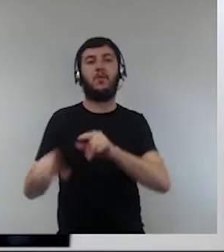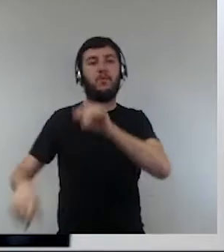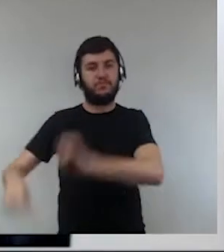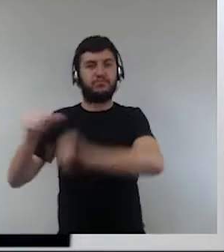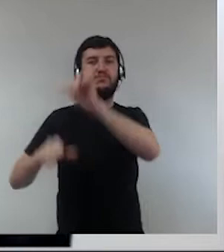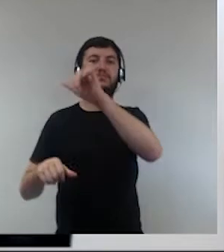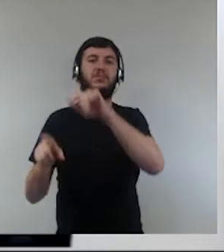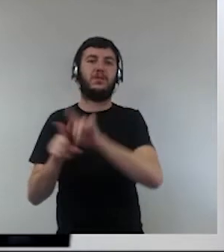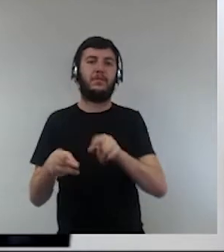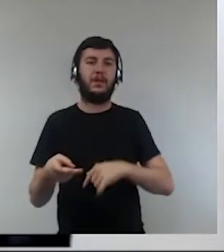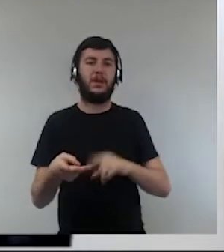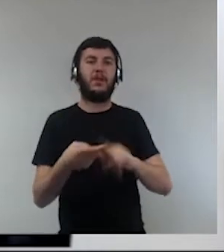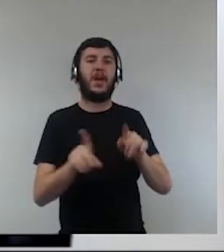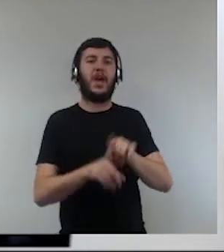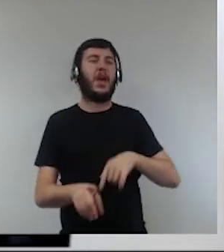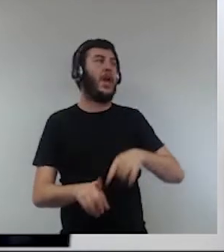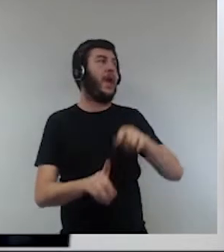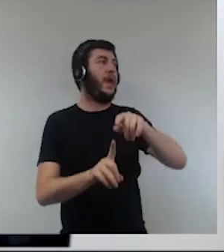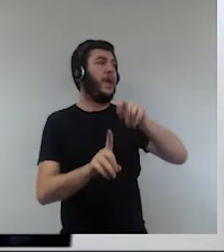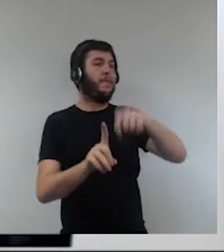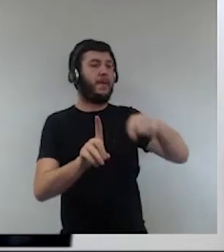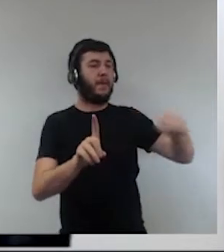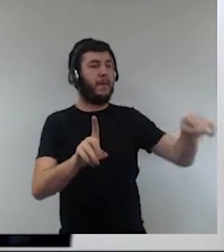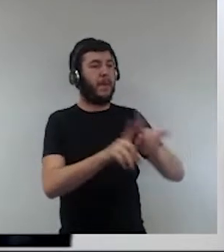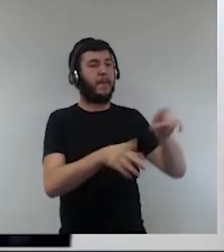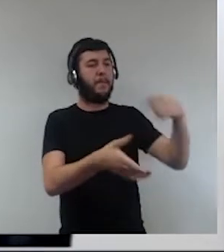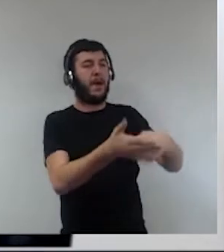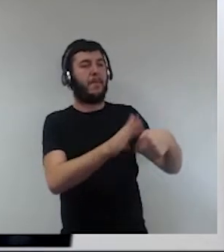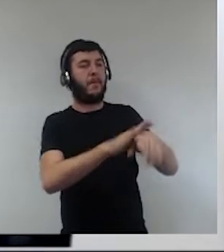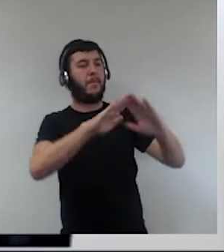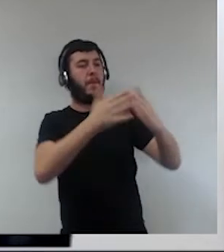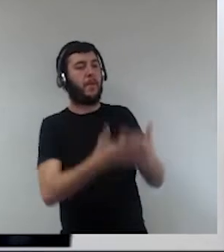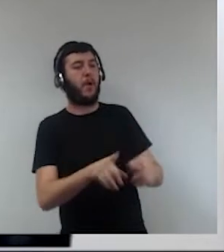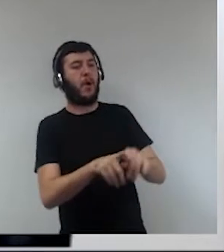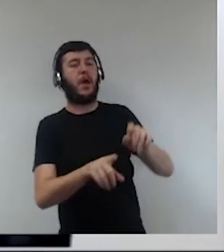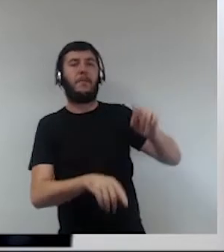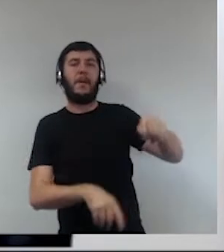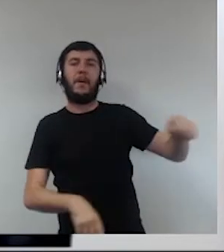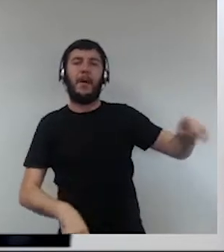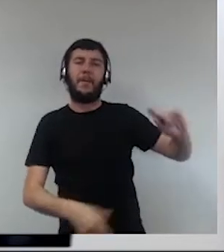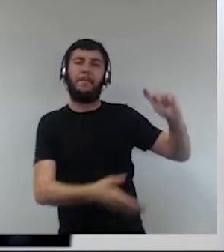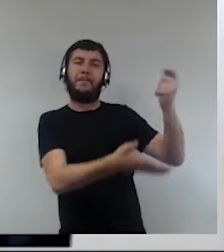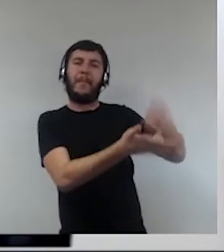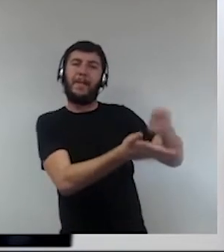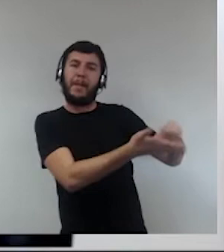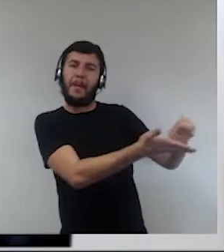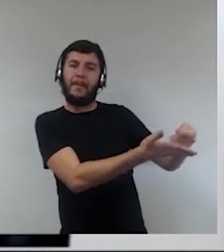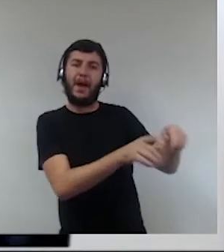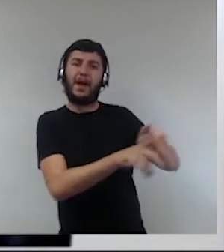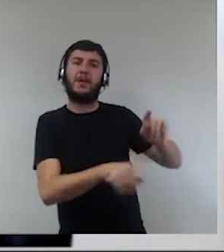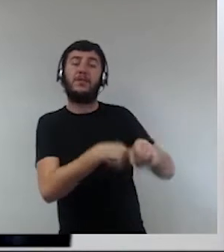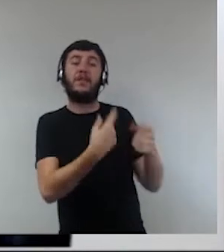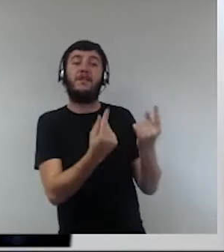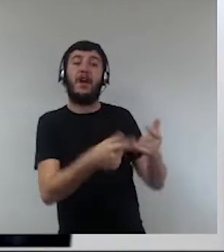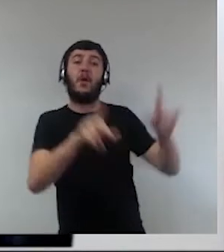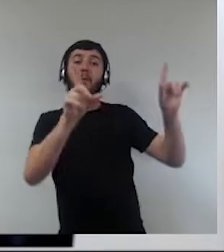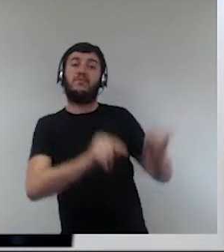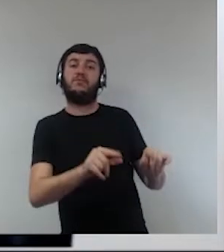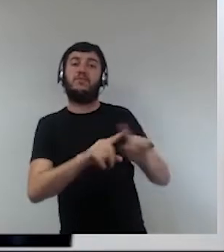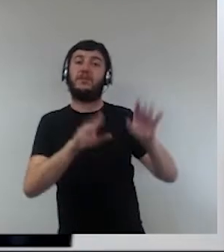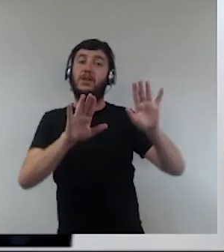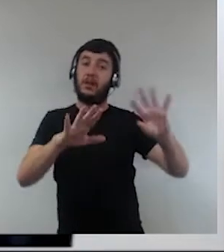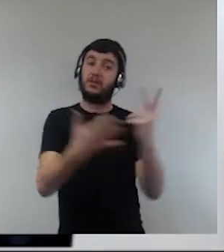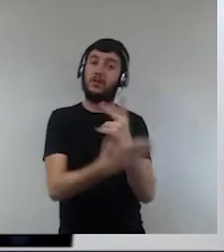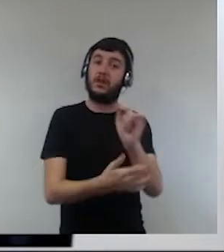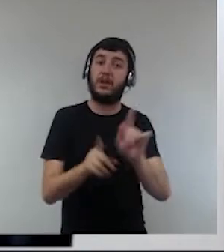escolares, nós sempre temos feito referência a dois dispositivos que estão no Código Civil, que são